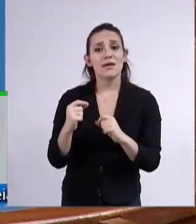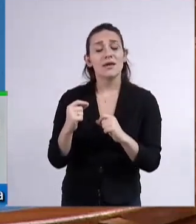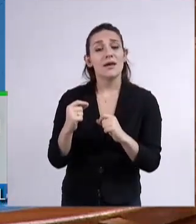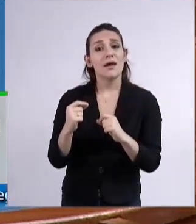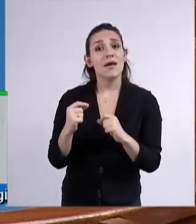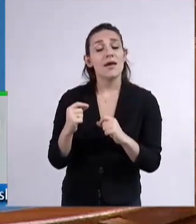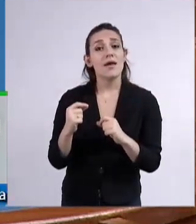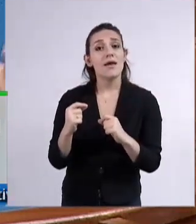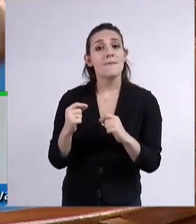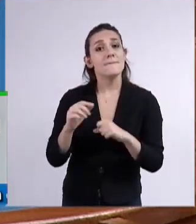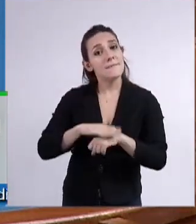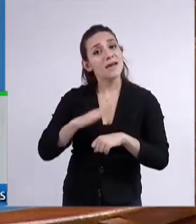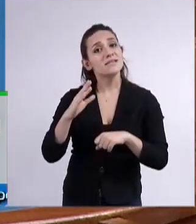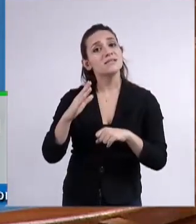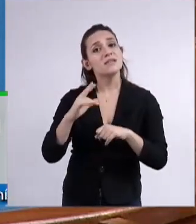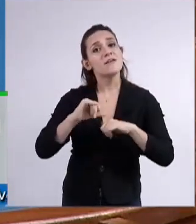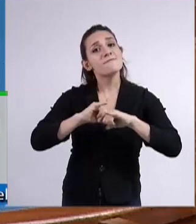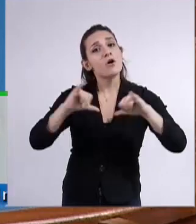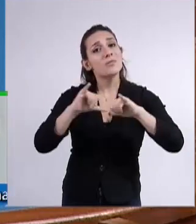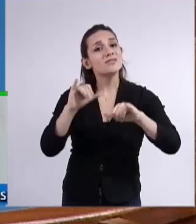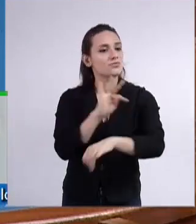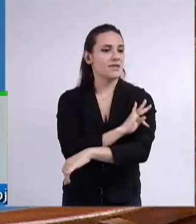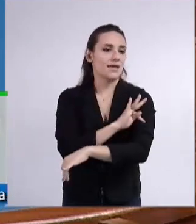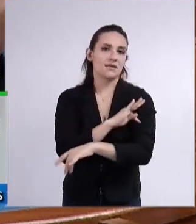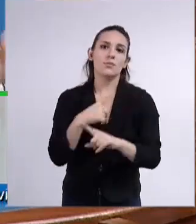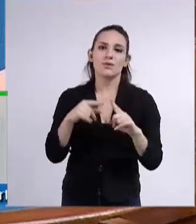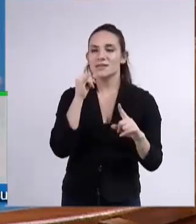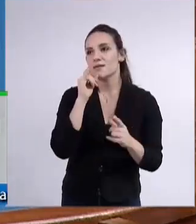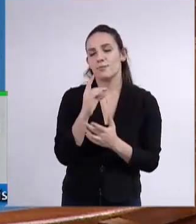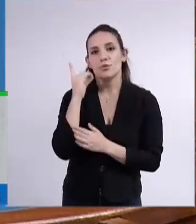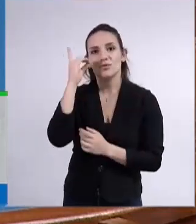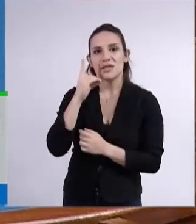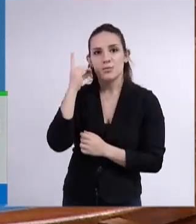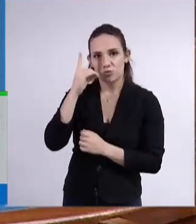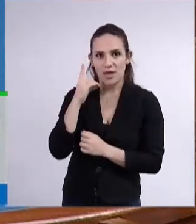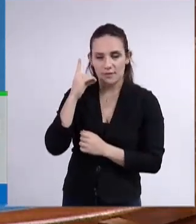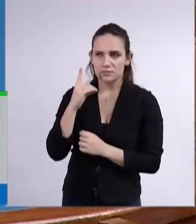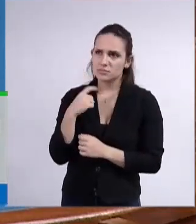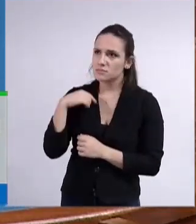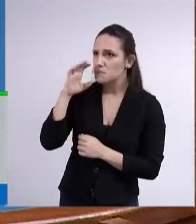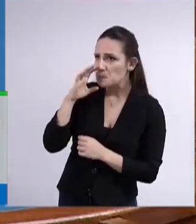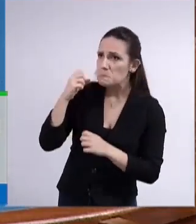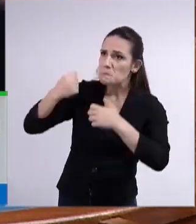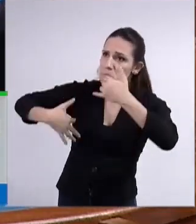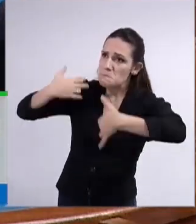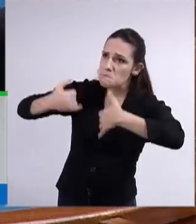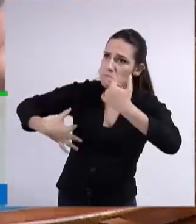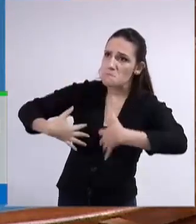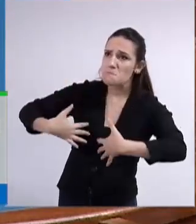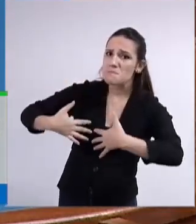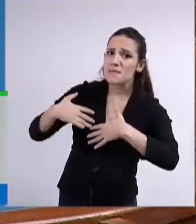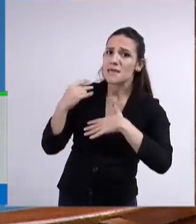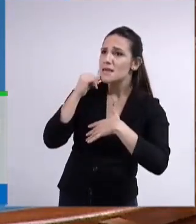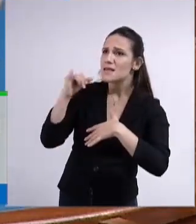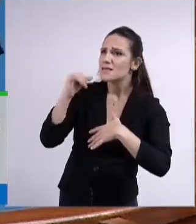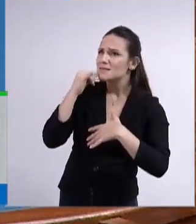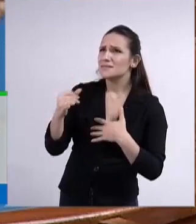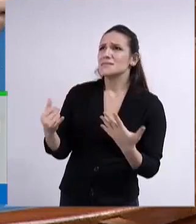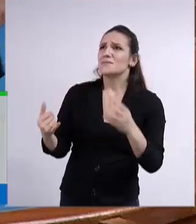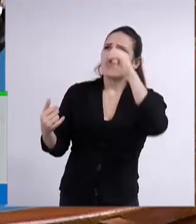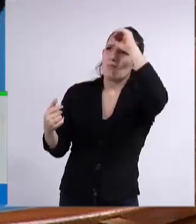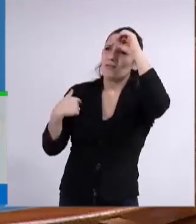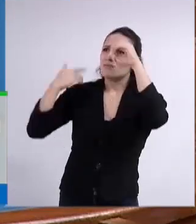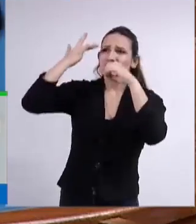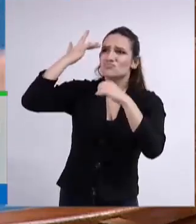um parlamentar receber uma informação de uma empresa técnica como a Energia e nós inferirmos se